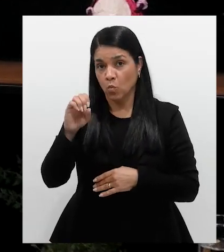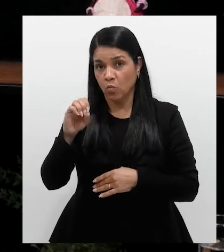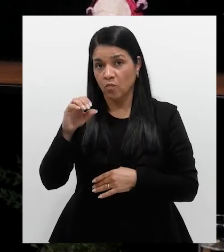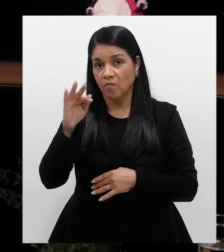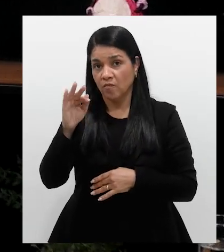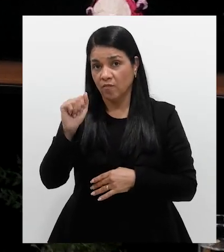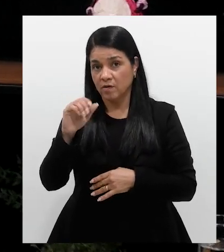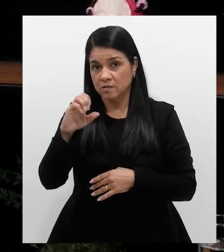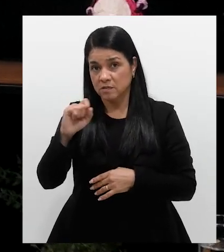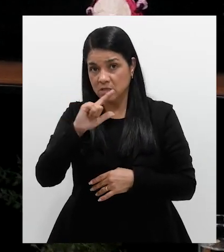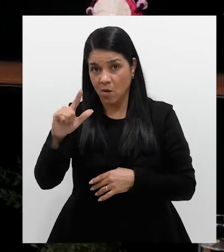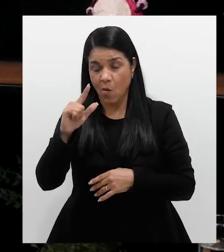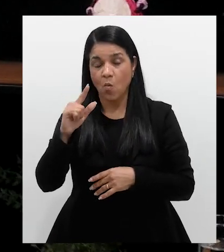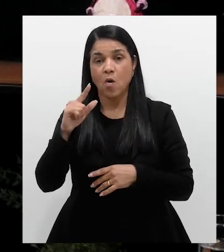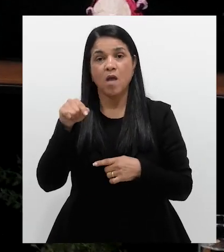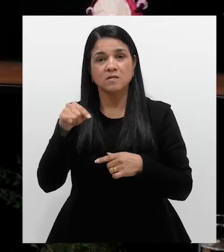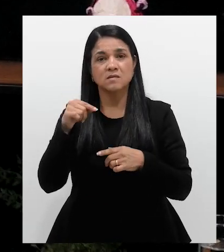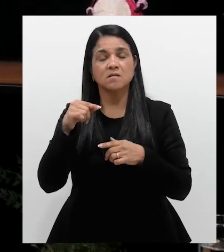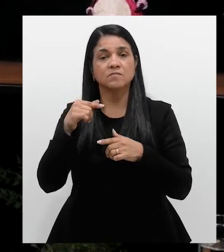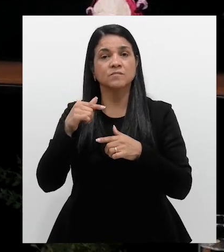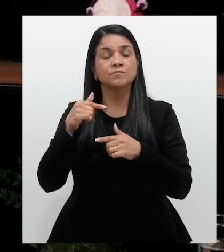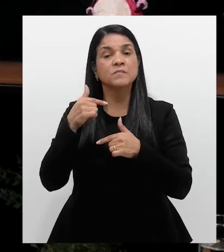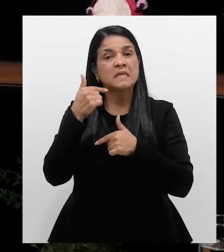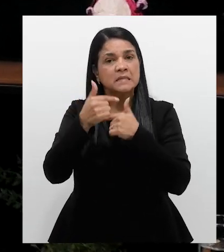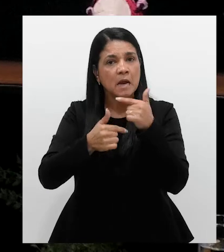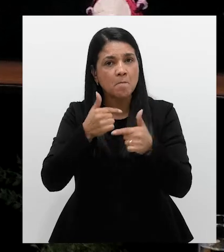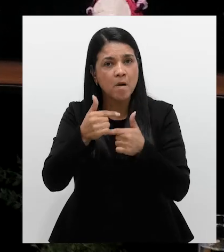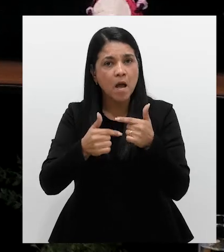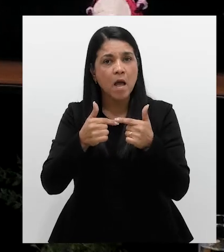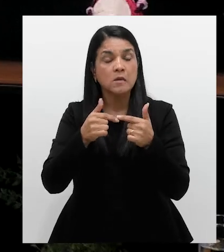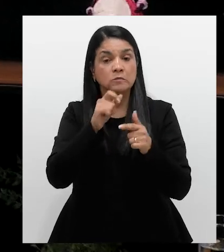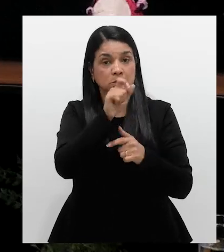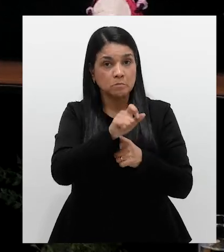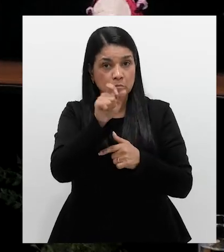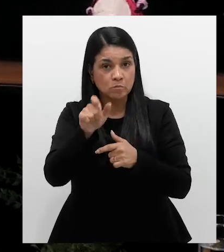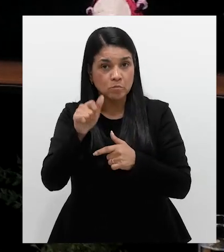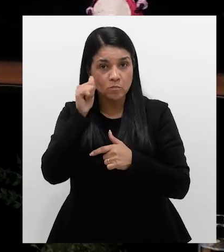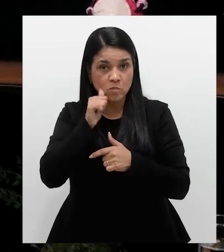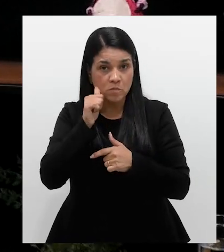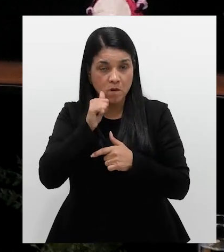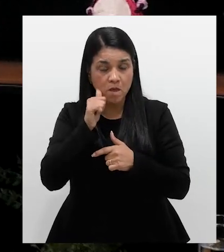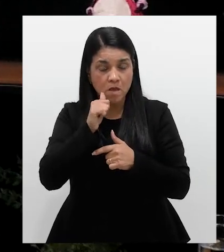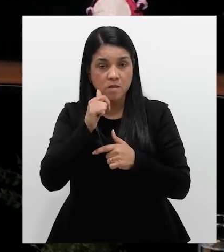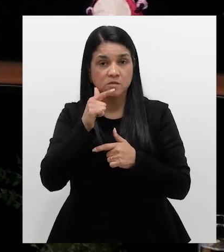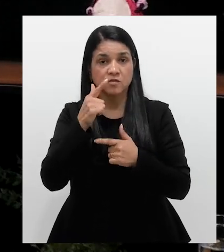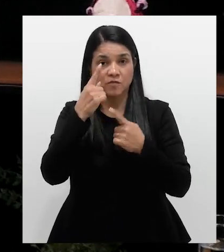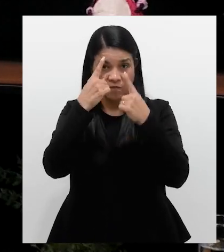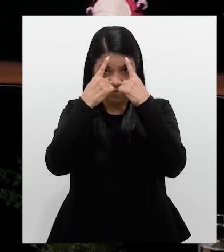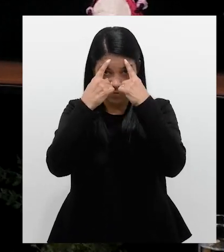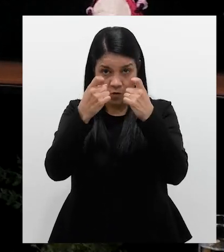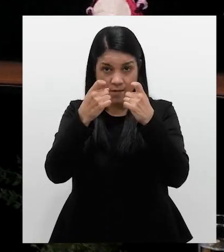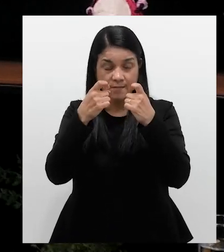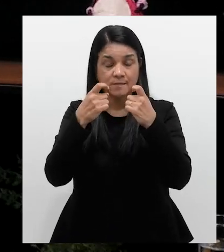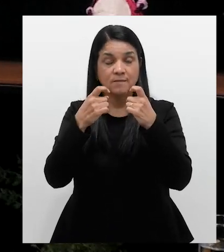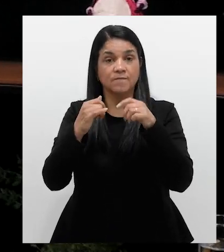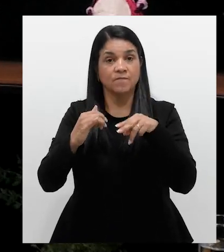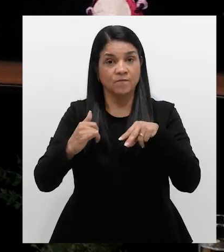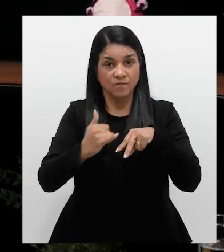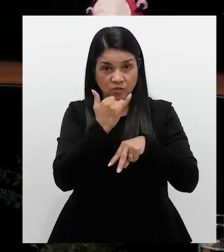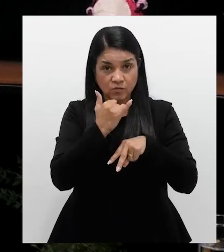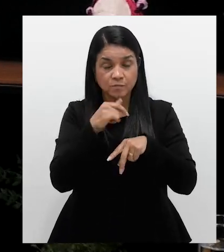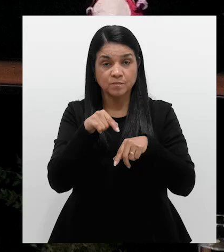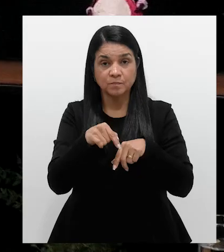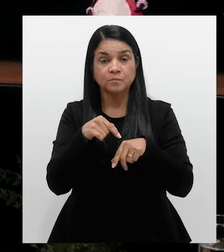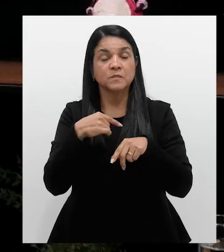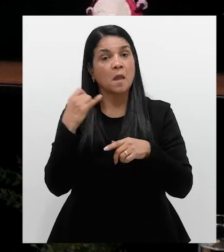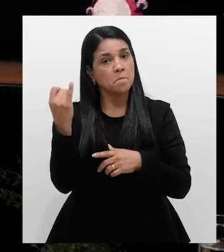Então essa reabilitação em mulheres, no caso o assunto que nós estamos tratando, em mulheres vítimas de violência, ele é muito